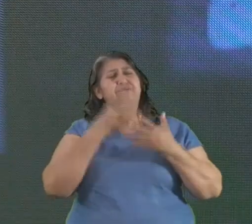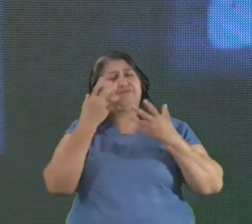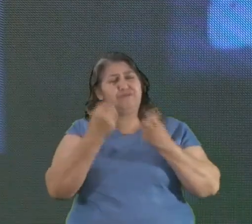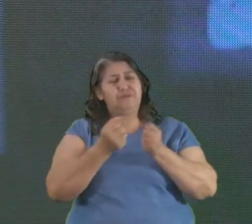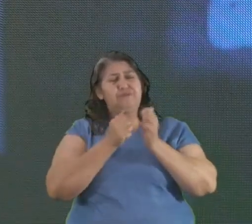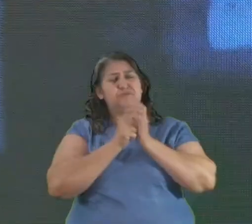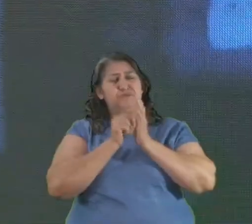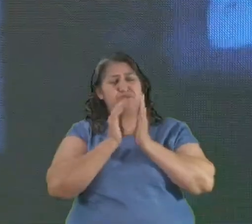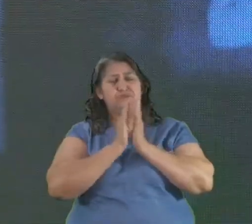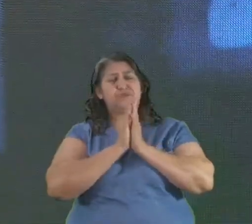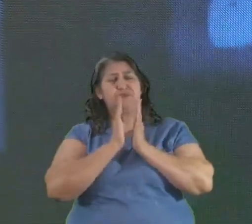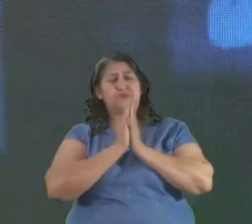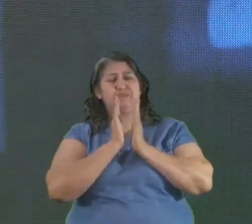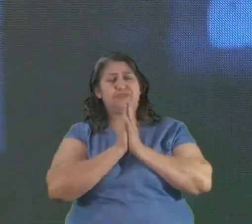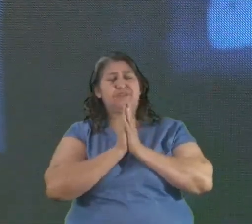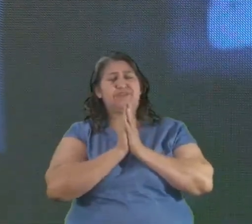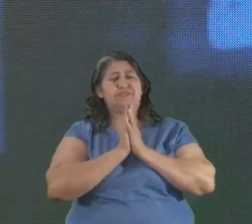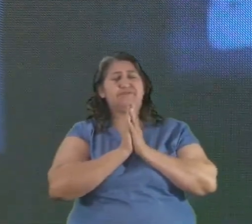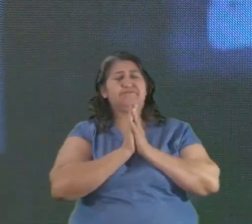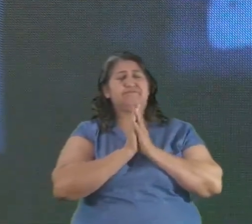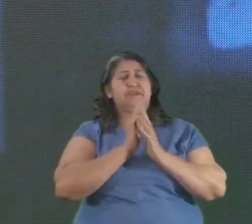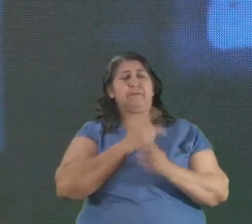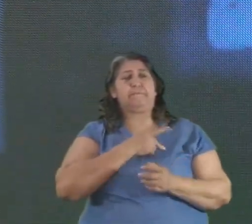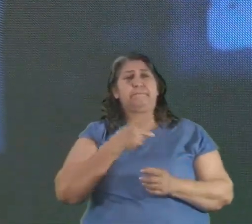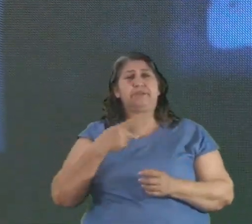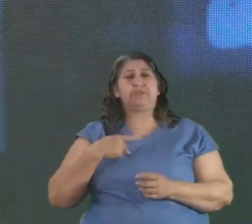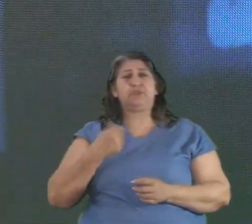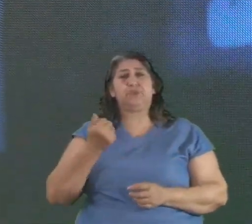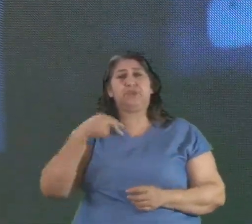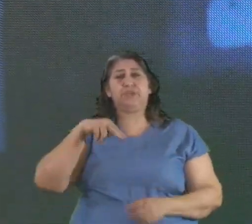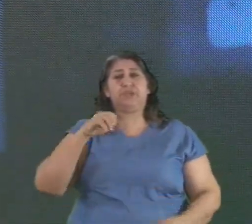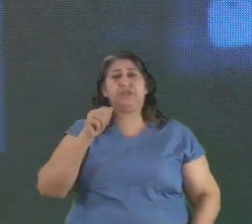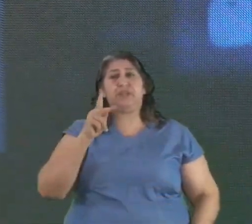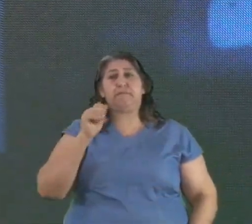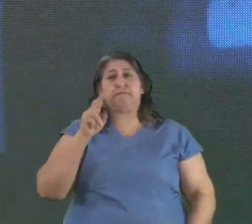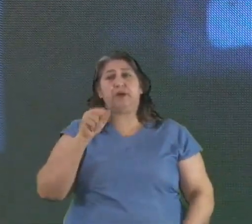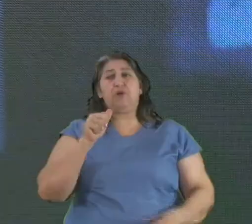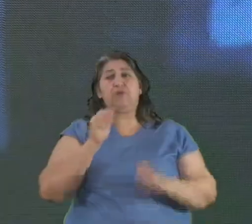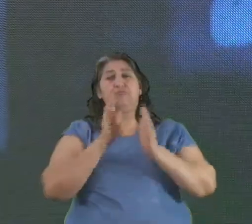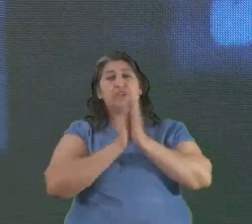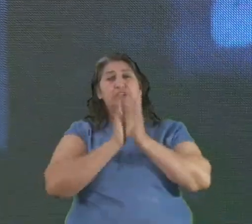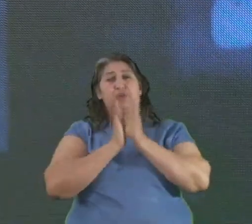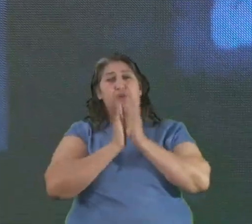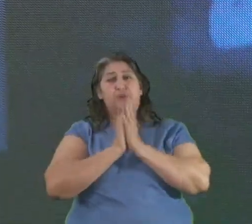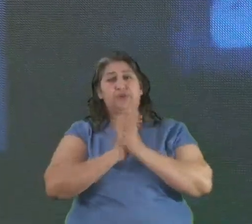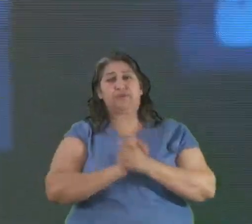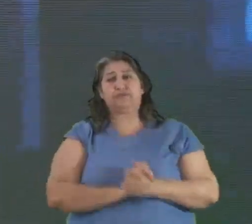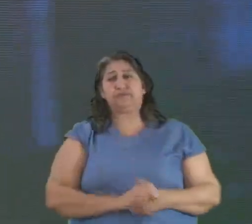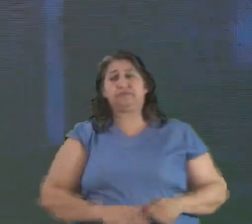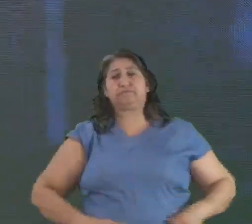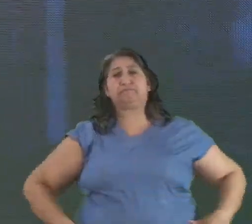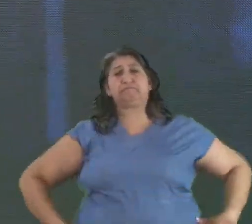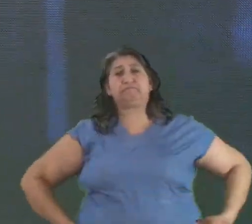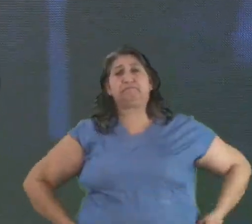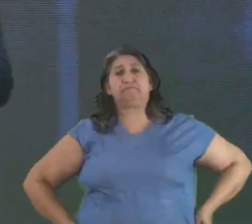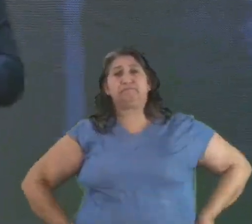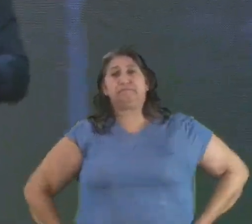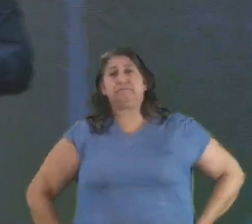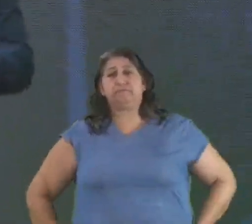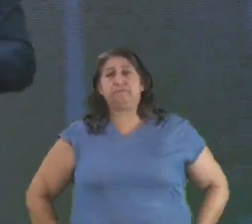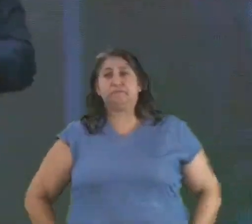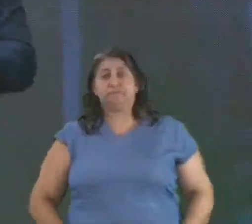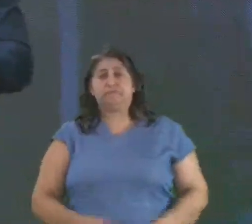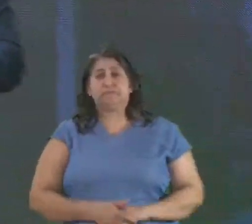teus olhos. Vamos orar com a pastora Ana Paula, clamando ao Senhor esta noite. Feche os teus olhos. Quero que